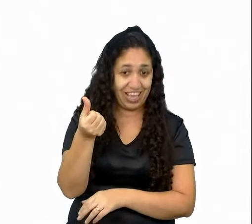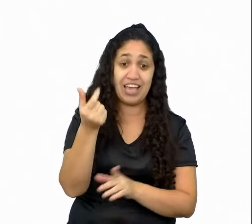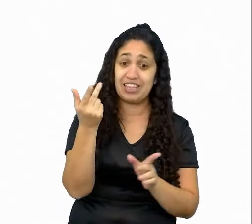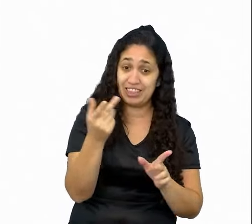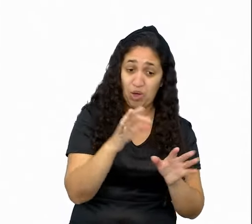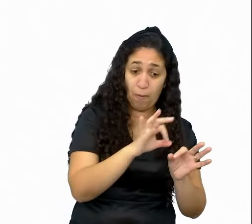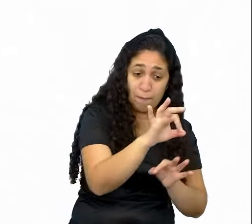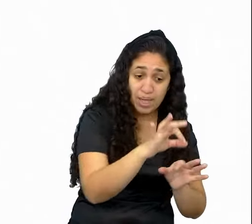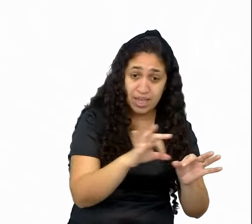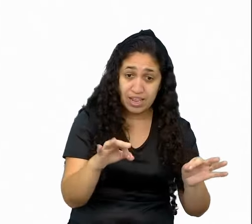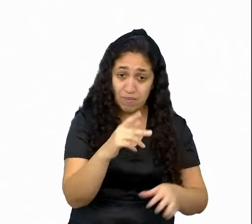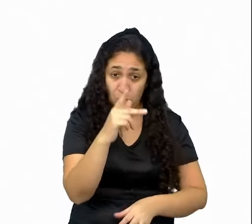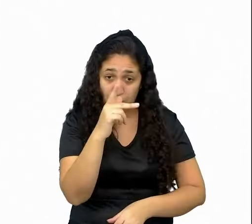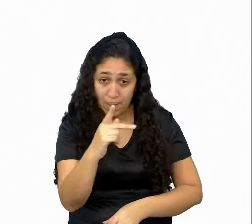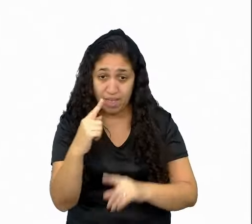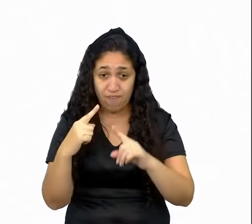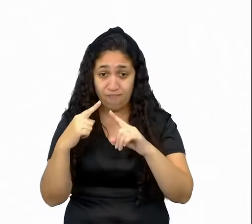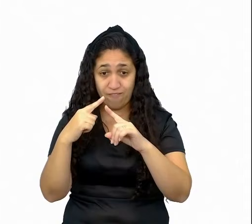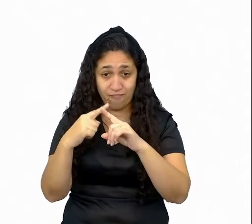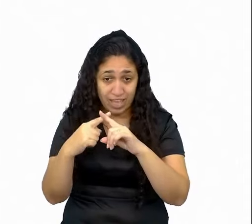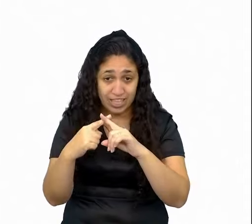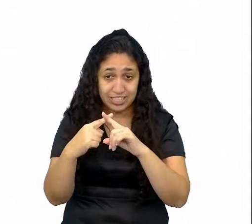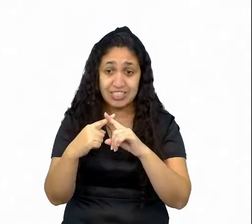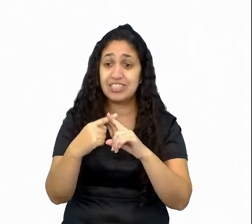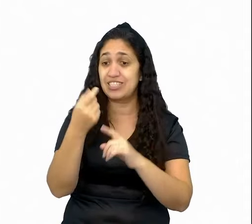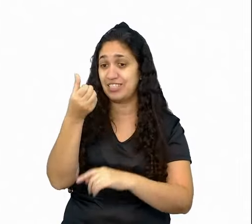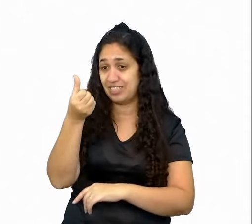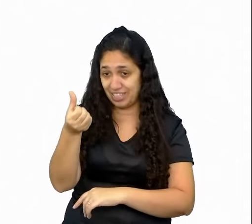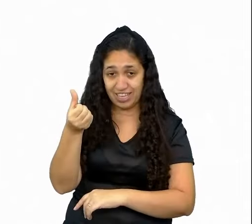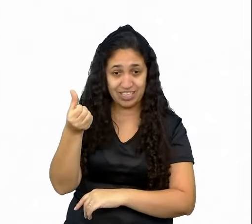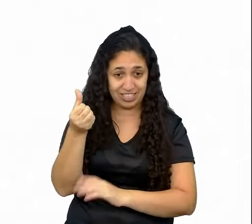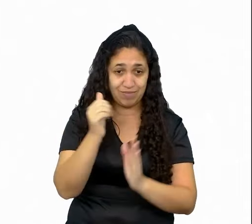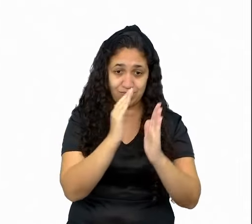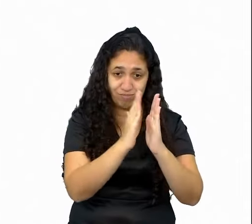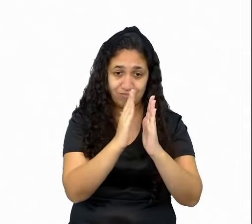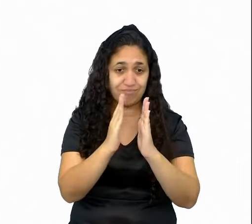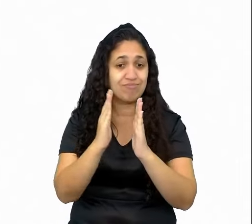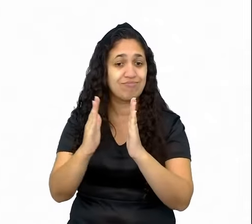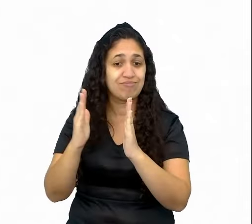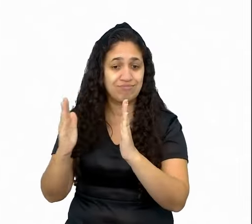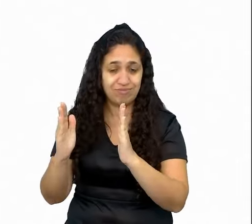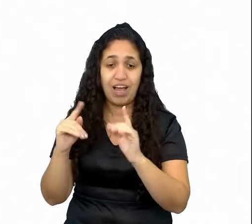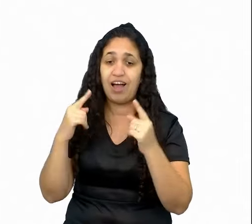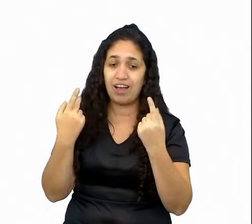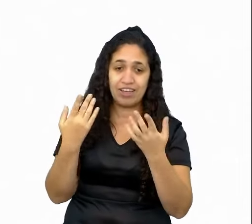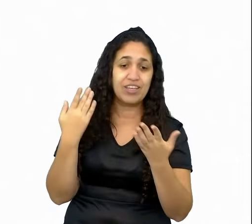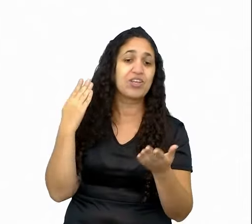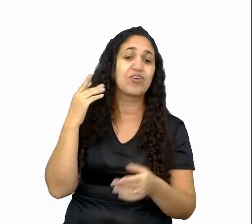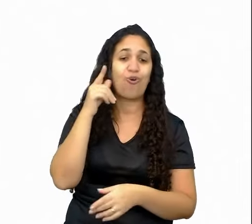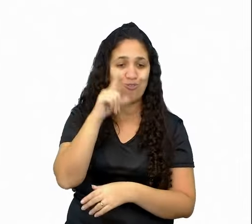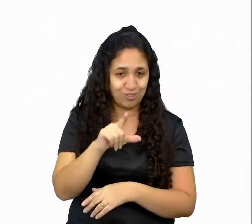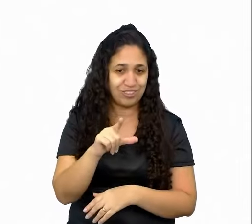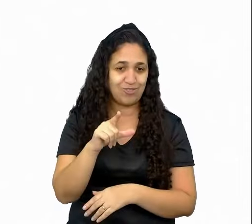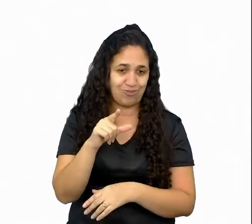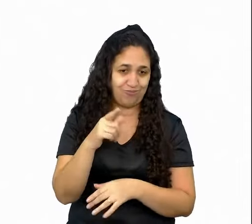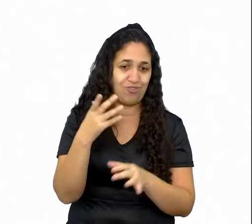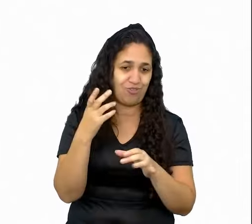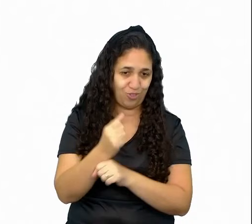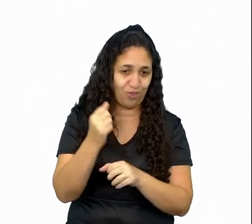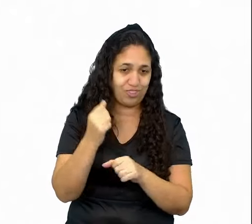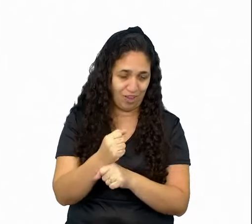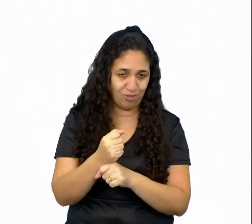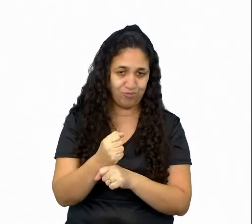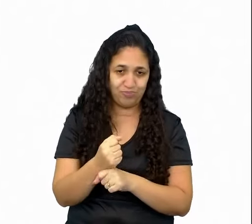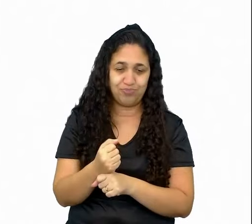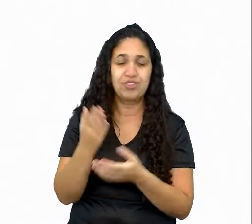pela quantidade F de fileiras de fios, né? As voltas. E aí eu encontro o valor. Então, como